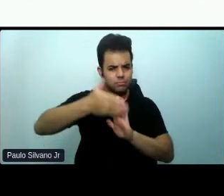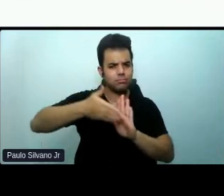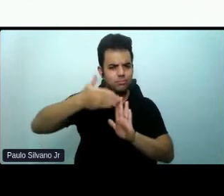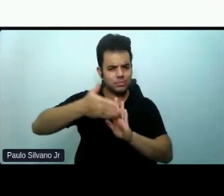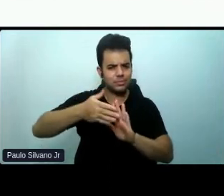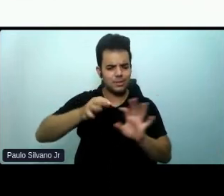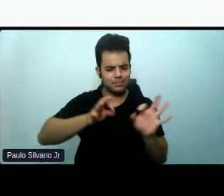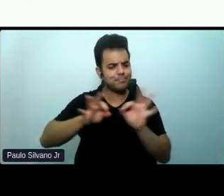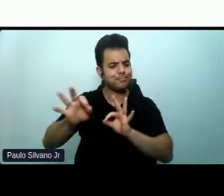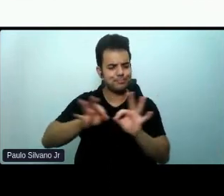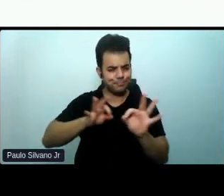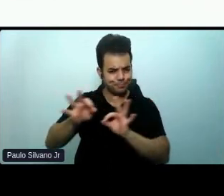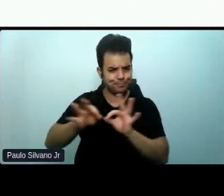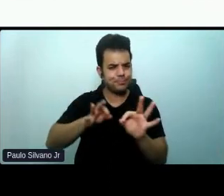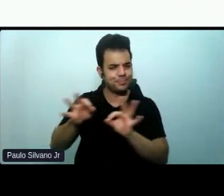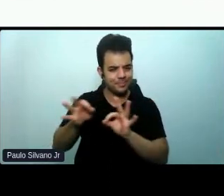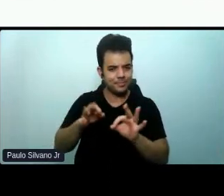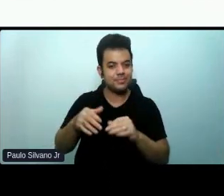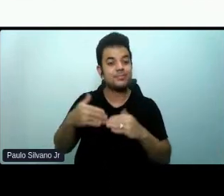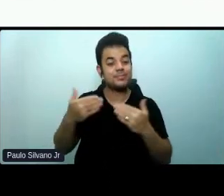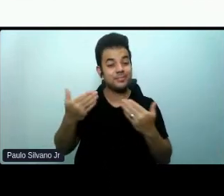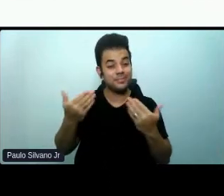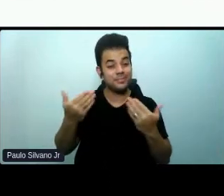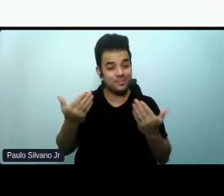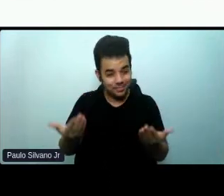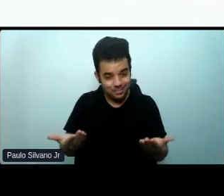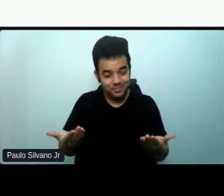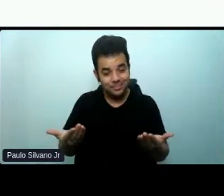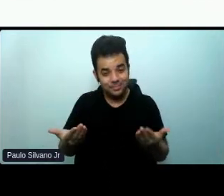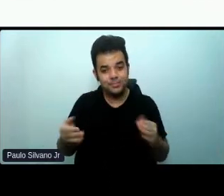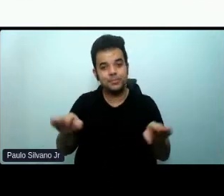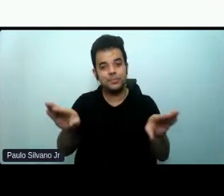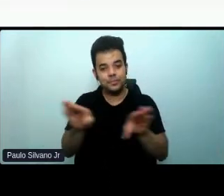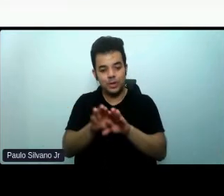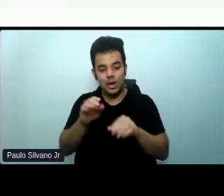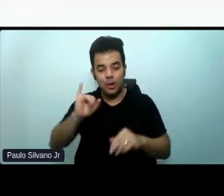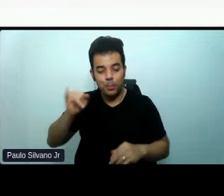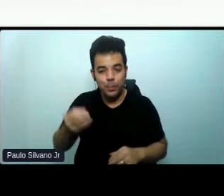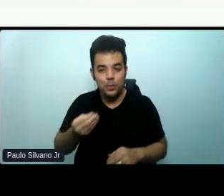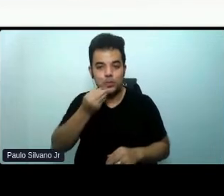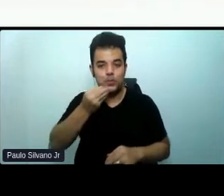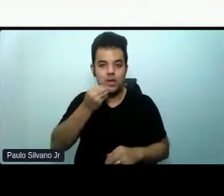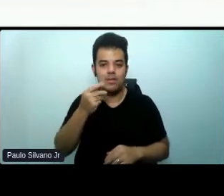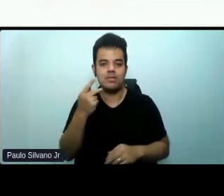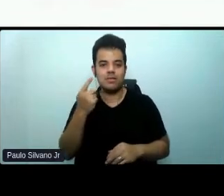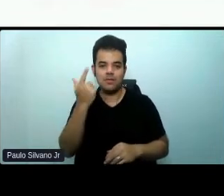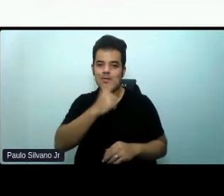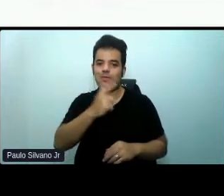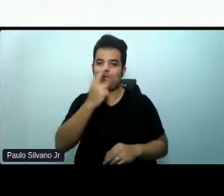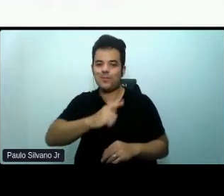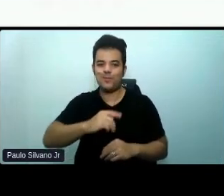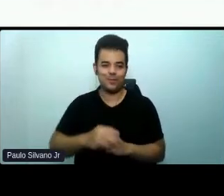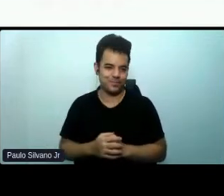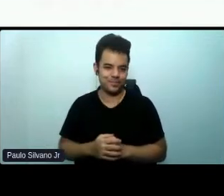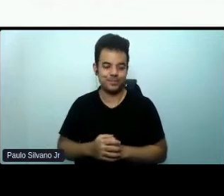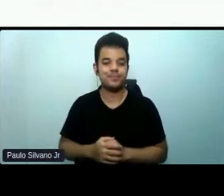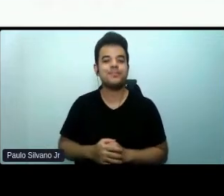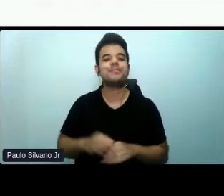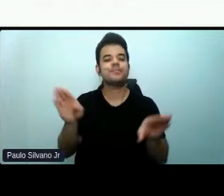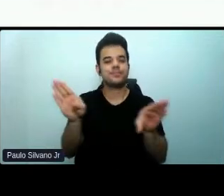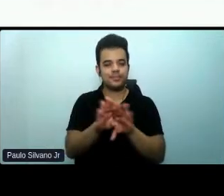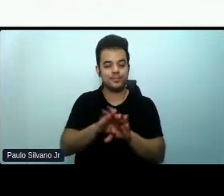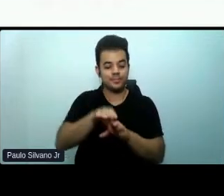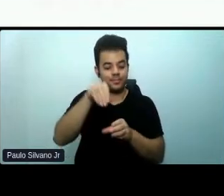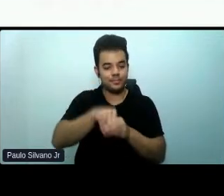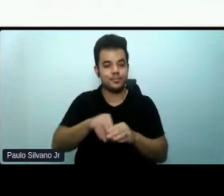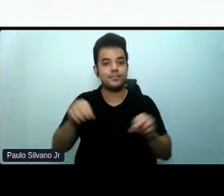Então, uh, acabou que virou uma oportunidade, né? Aqui nos